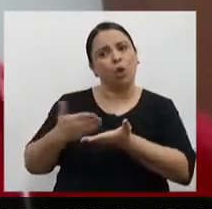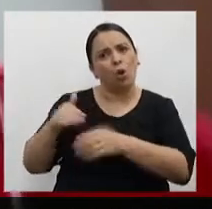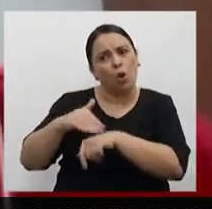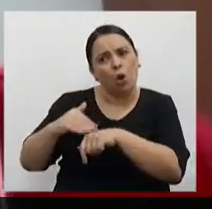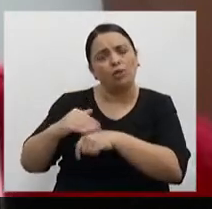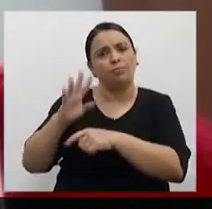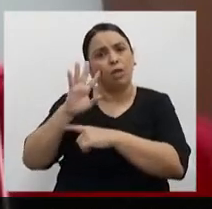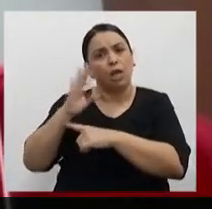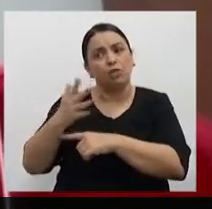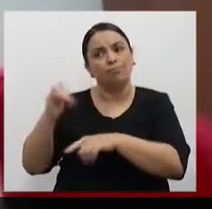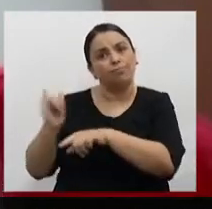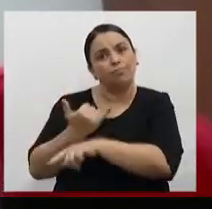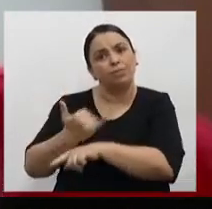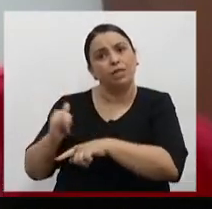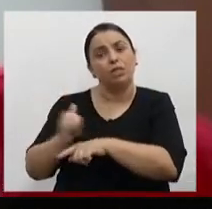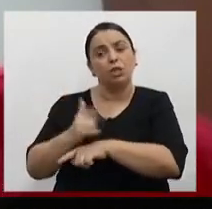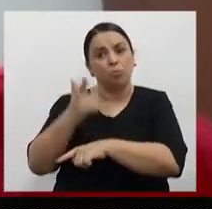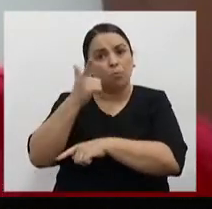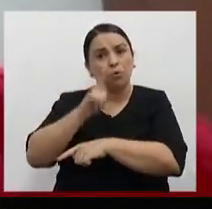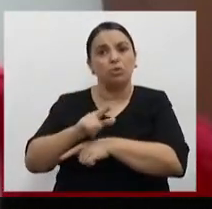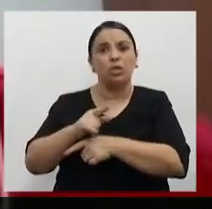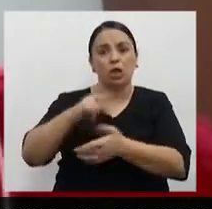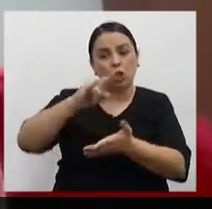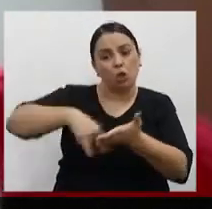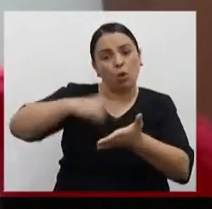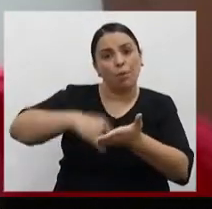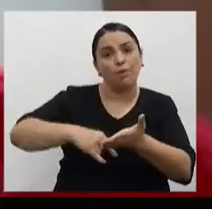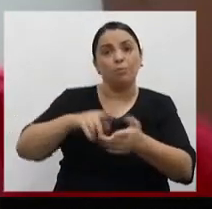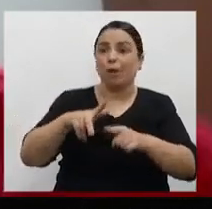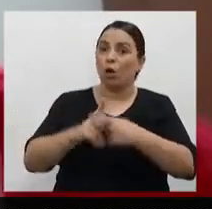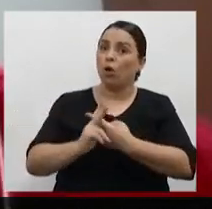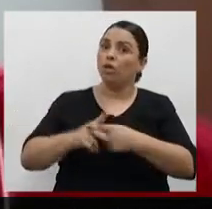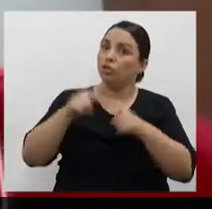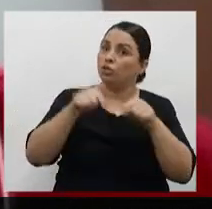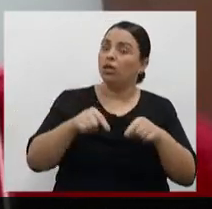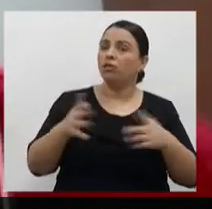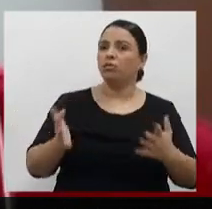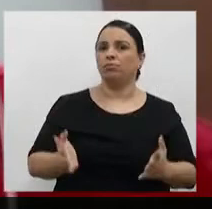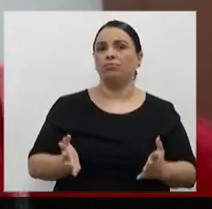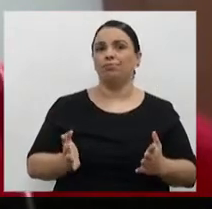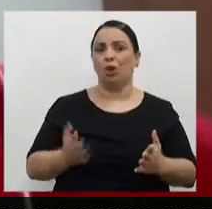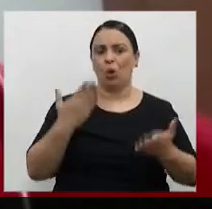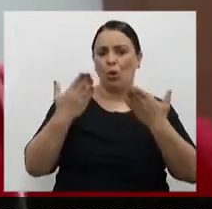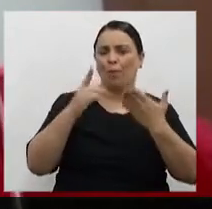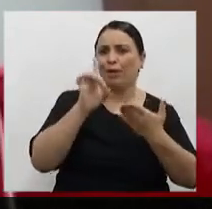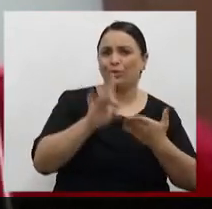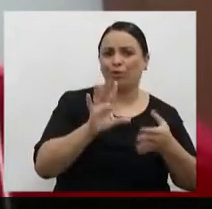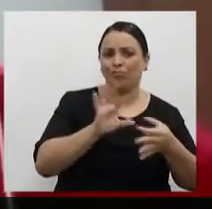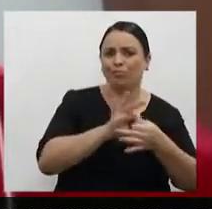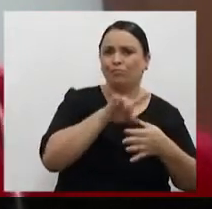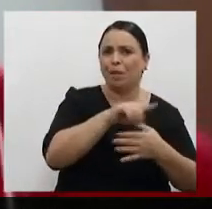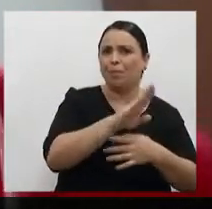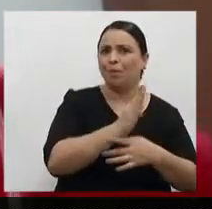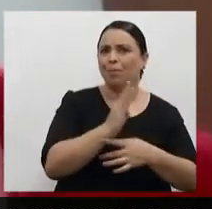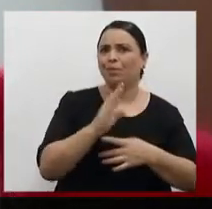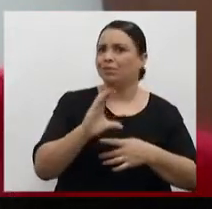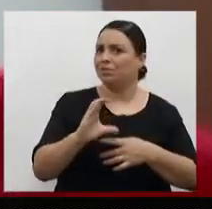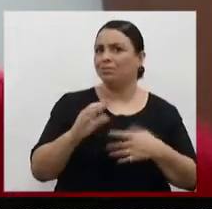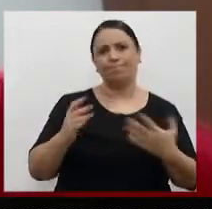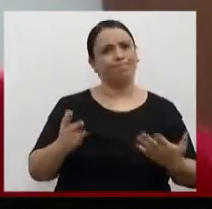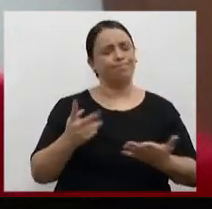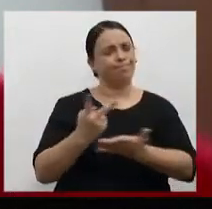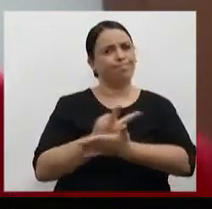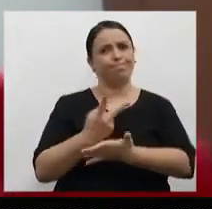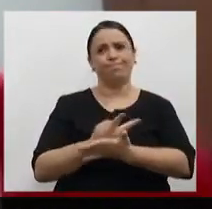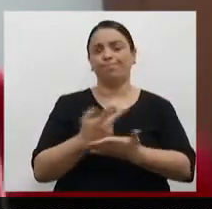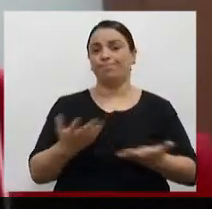seja feito uma correção. Uma coisa que a gente, enquanto pessoa com deficiência, já que está no movimento há muito tempo,